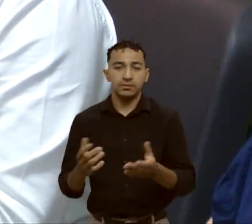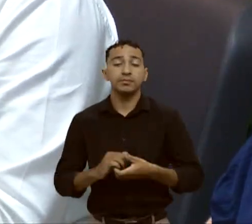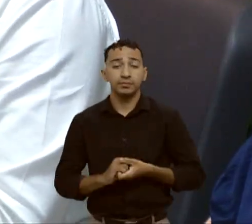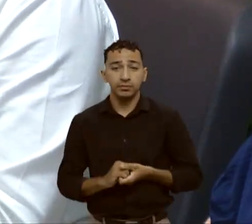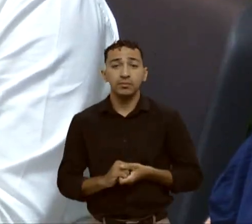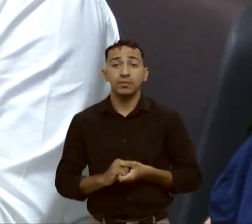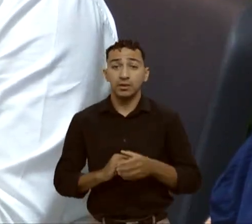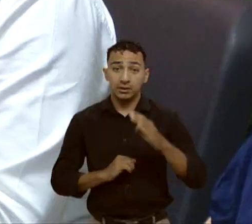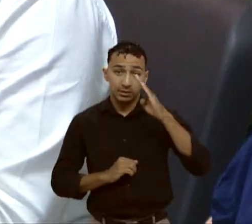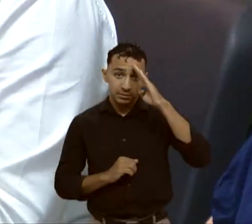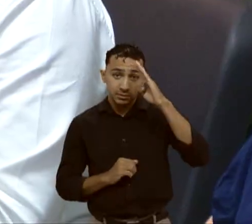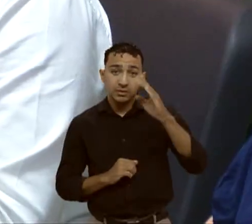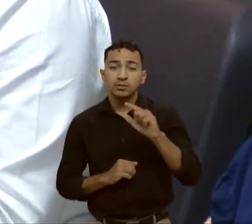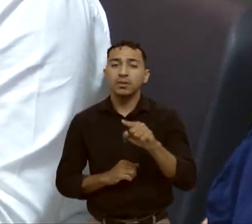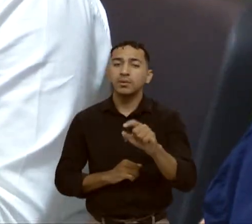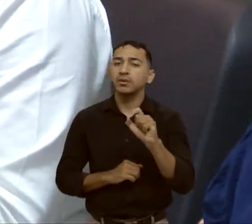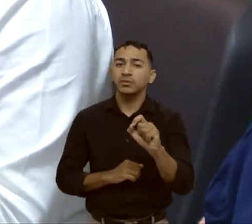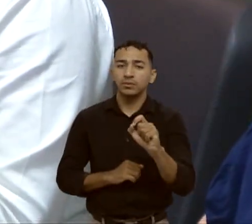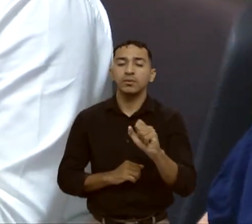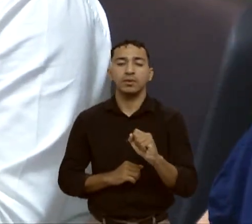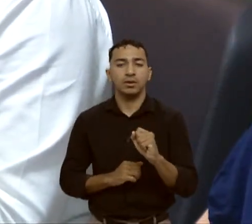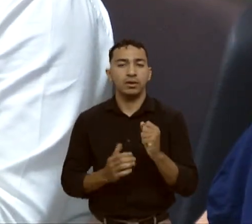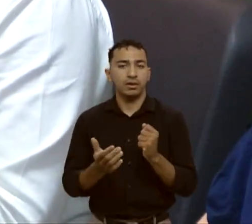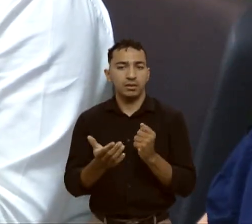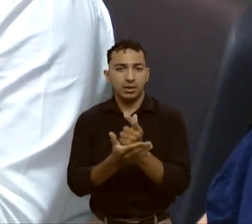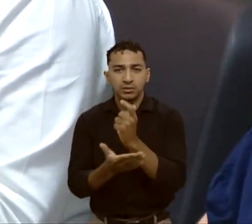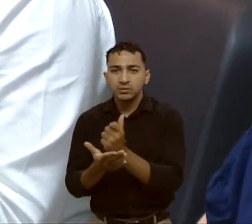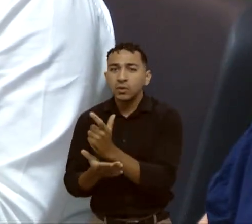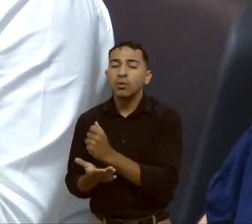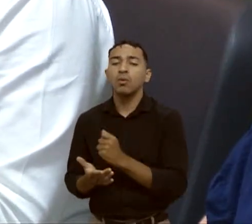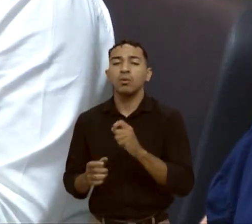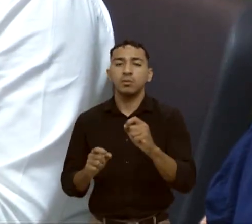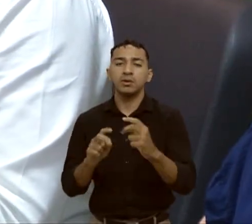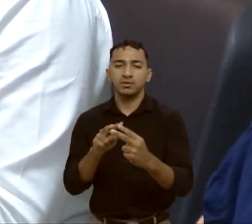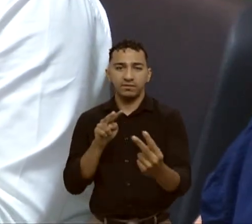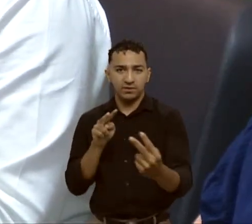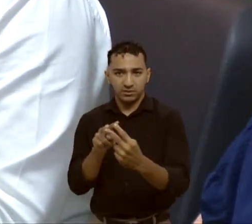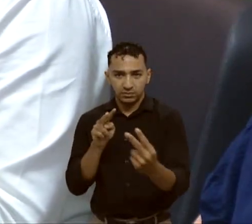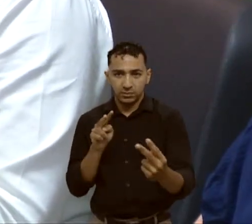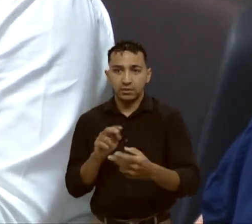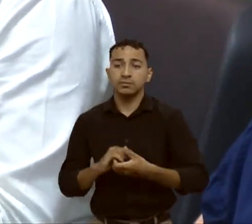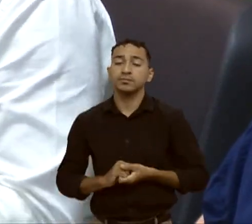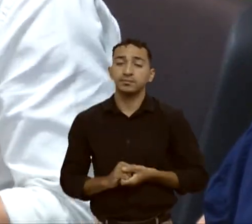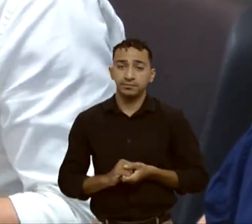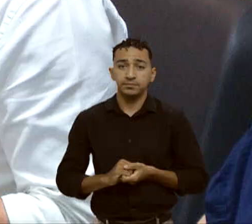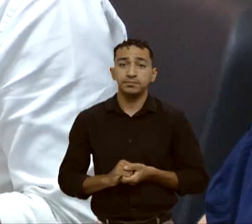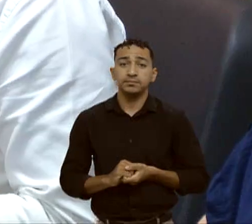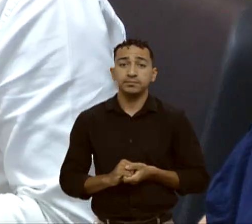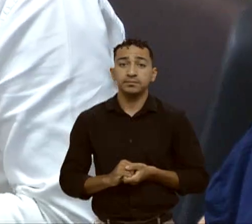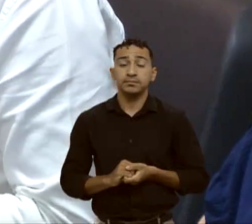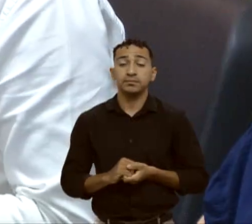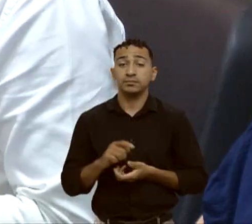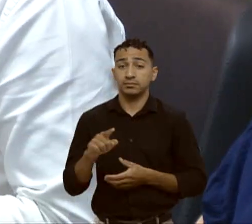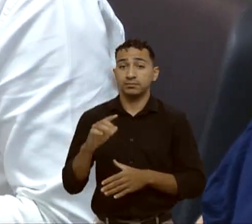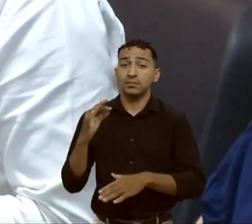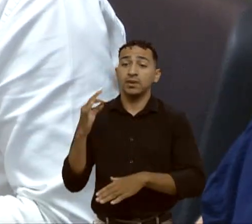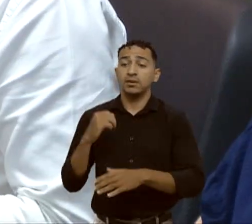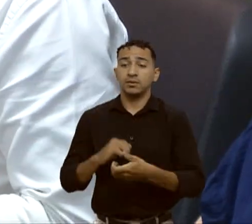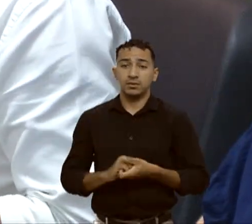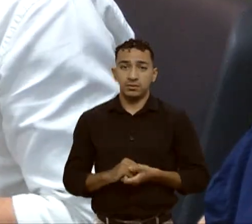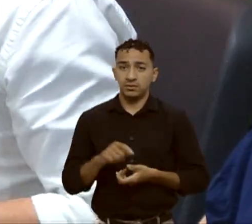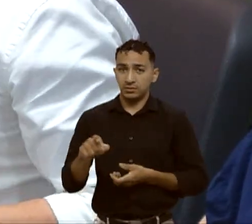no e-commerce, nas compras virtuais. E a Black Friday, nos últimos